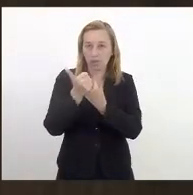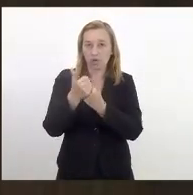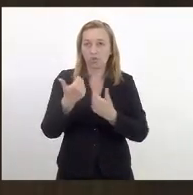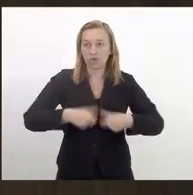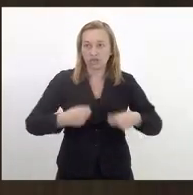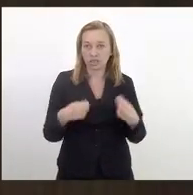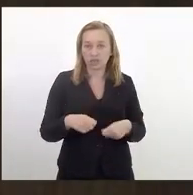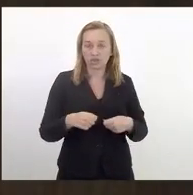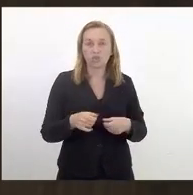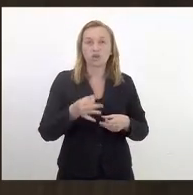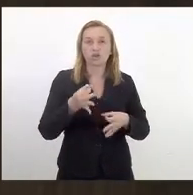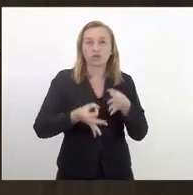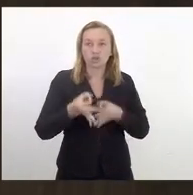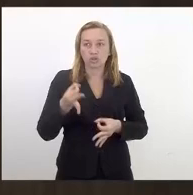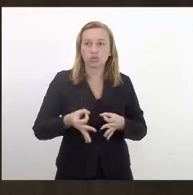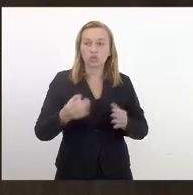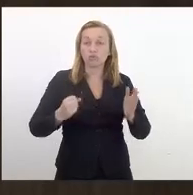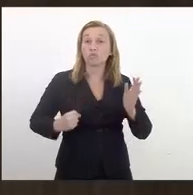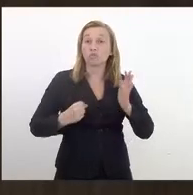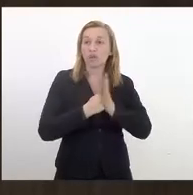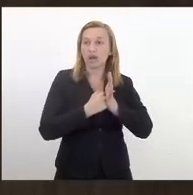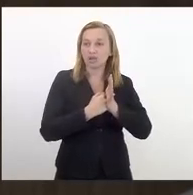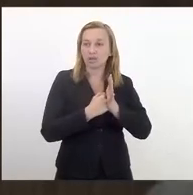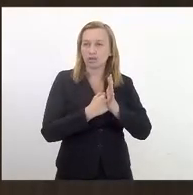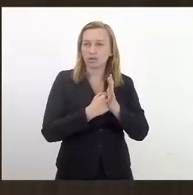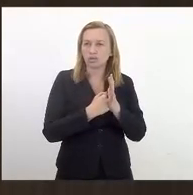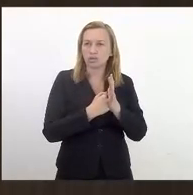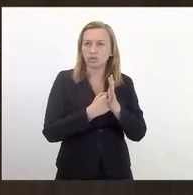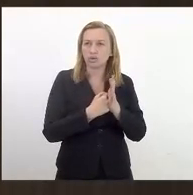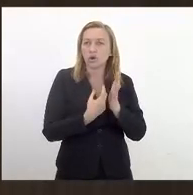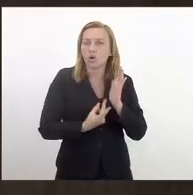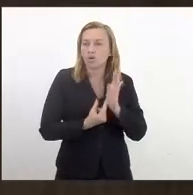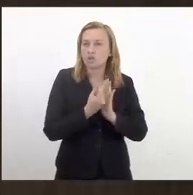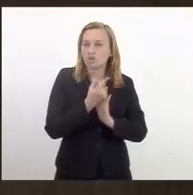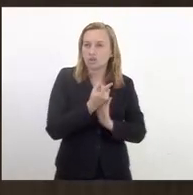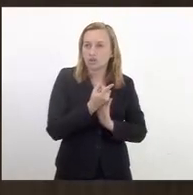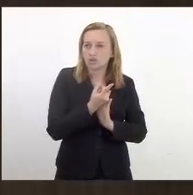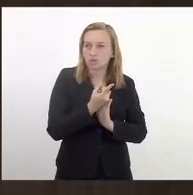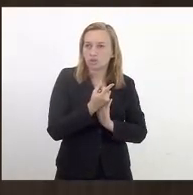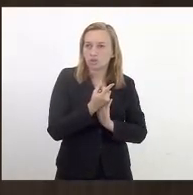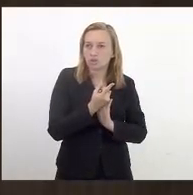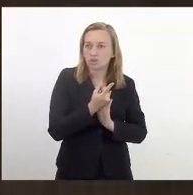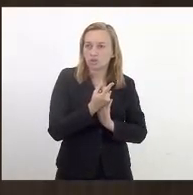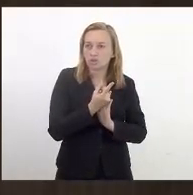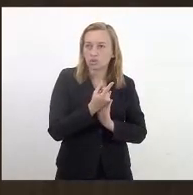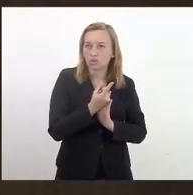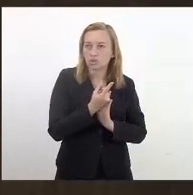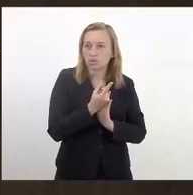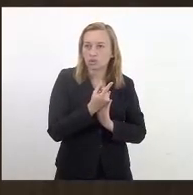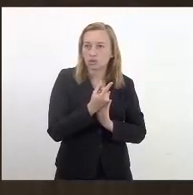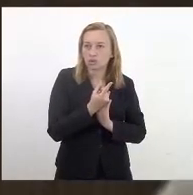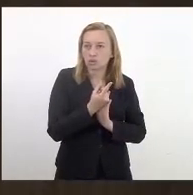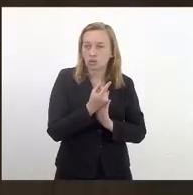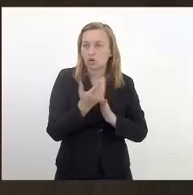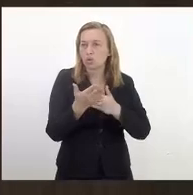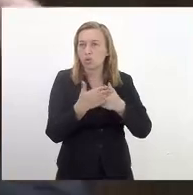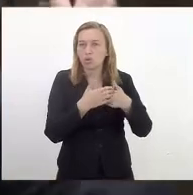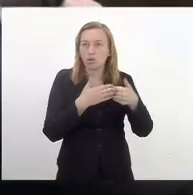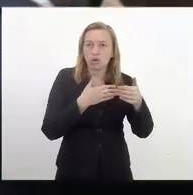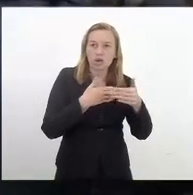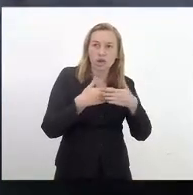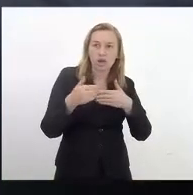trata justamente da questão do impacto orçamentário das das proposições que veio de todo e qualquer